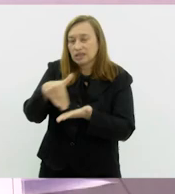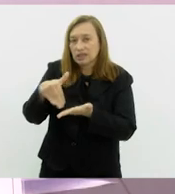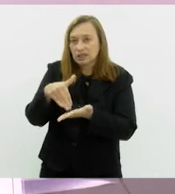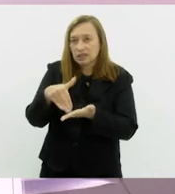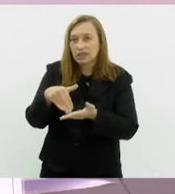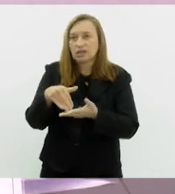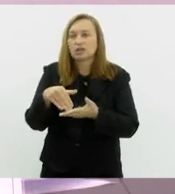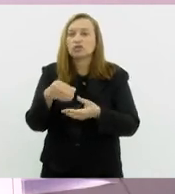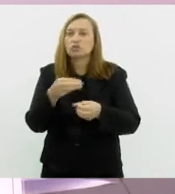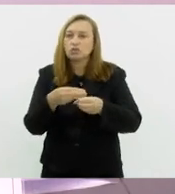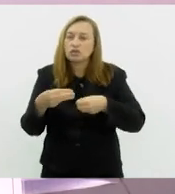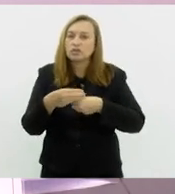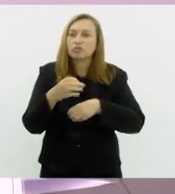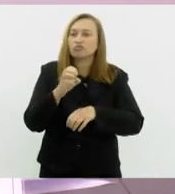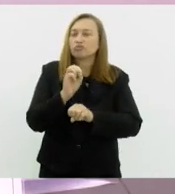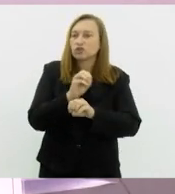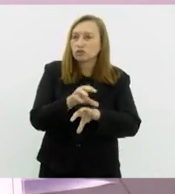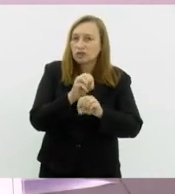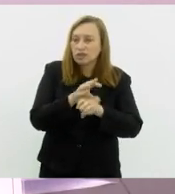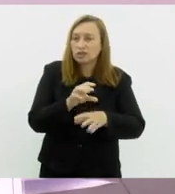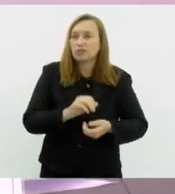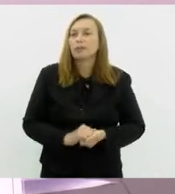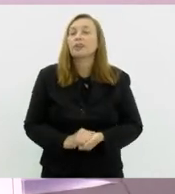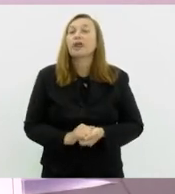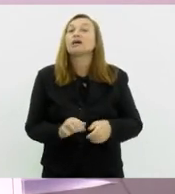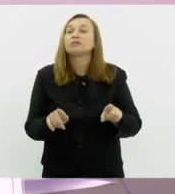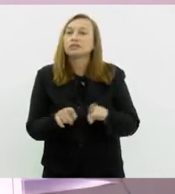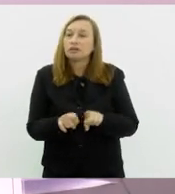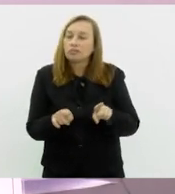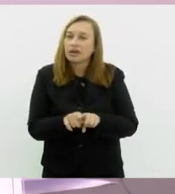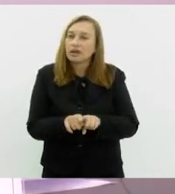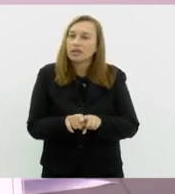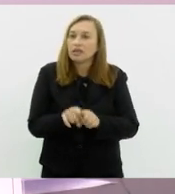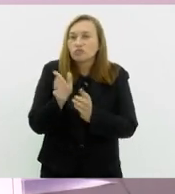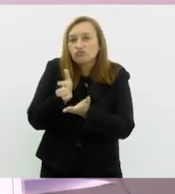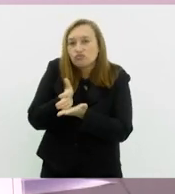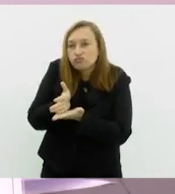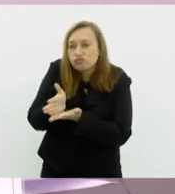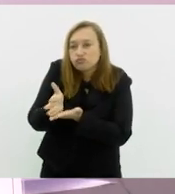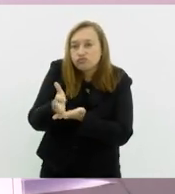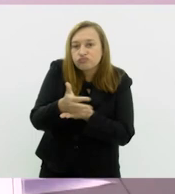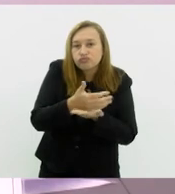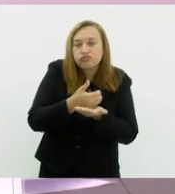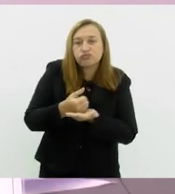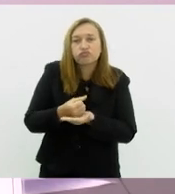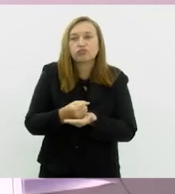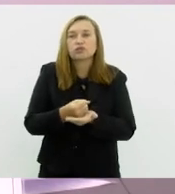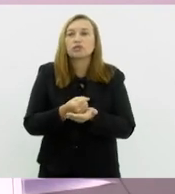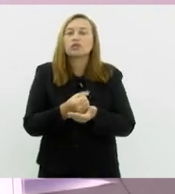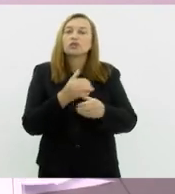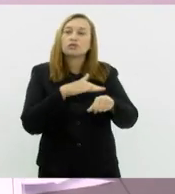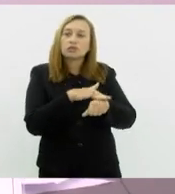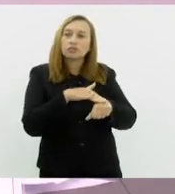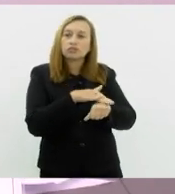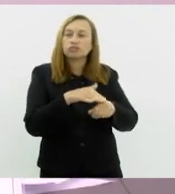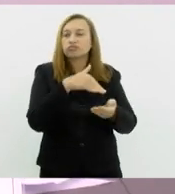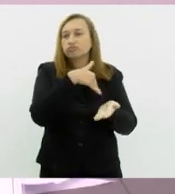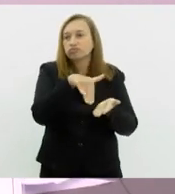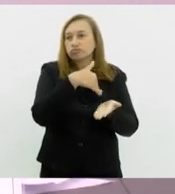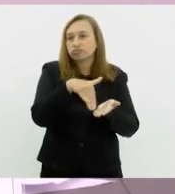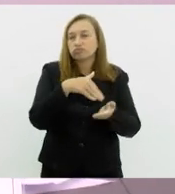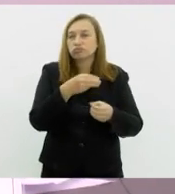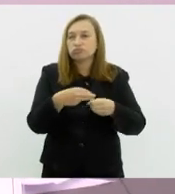municipais de educação. Então, a gente vai também, nesse levantamento, acionar as secretarias municipais com